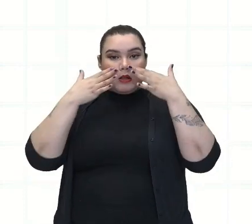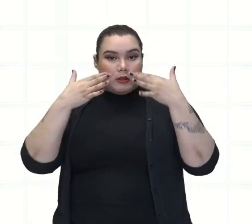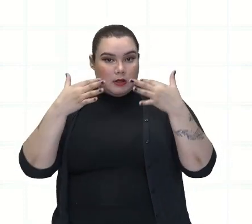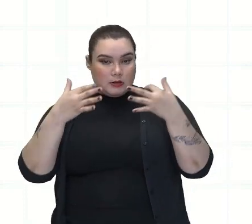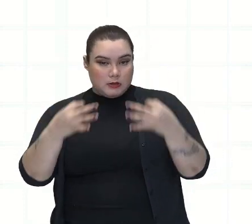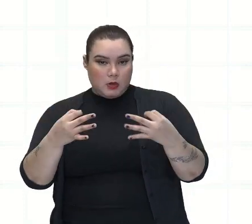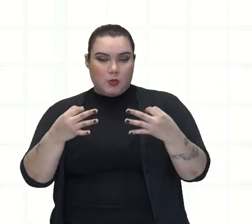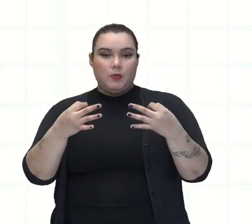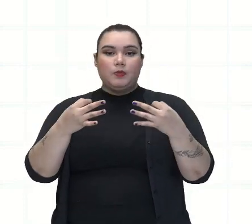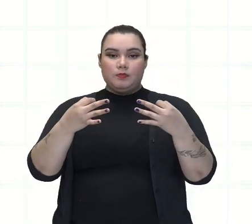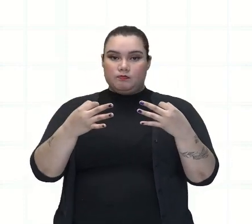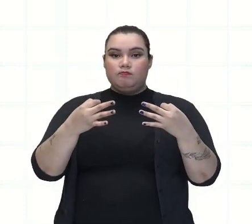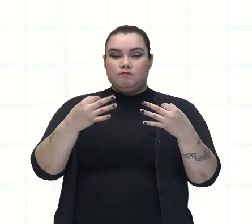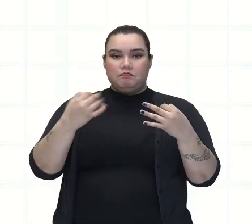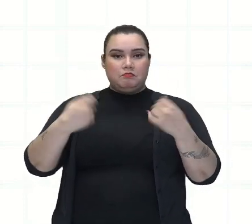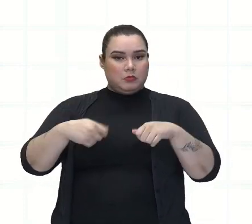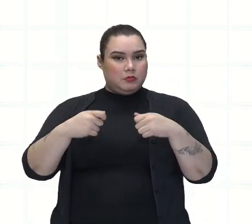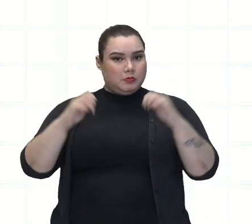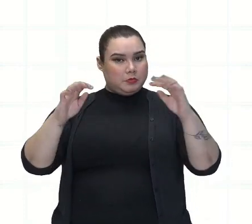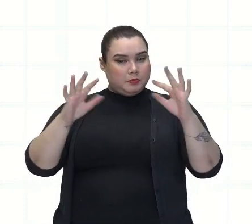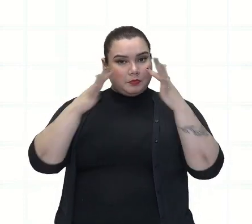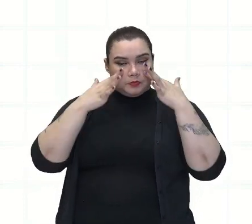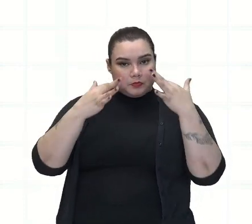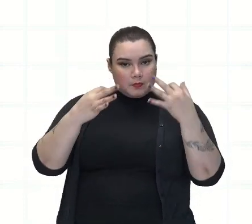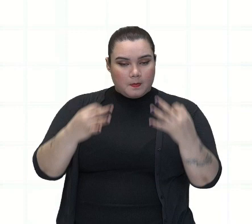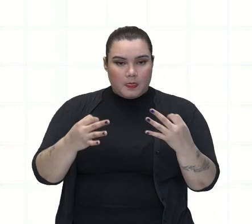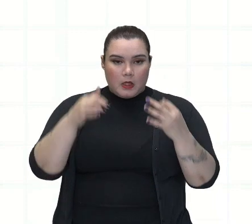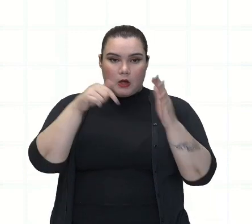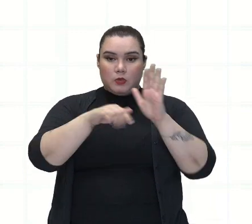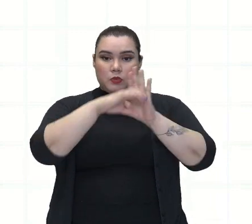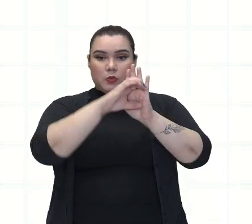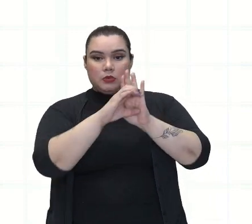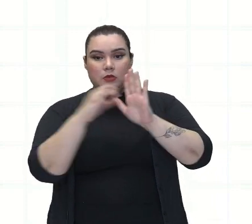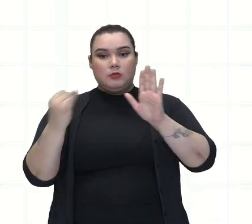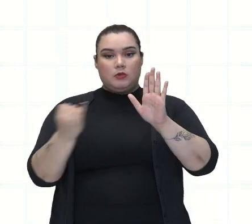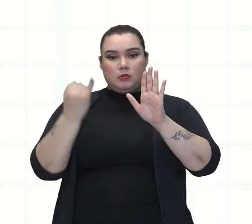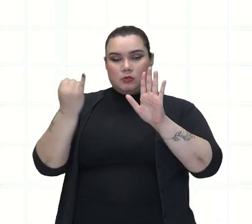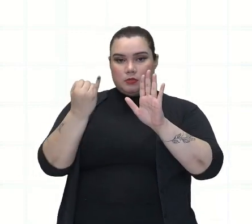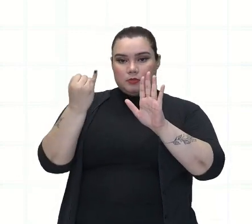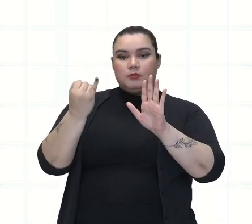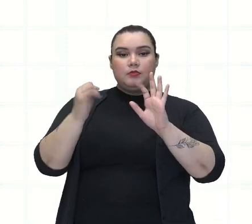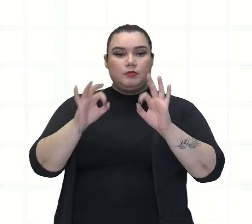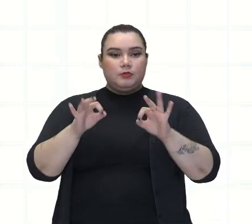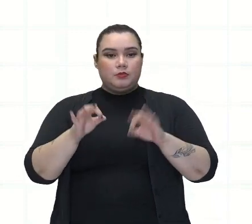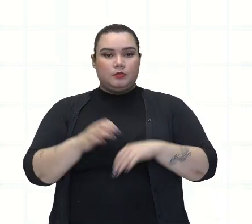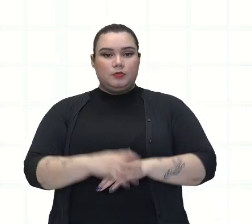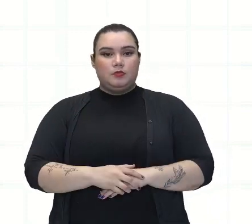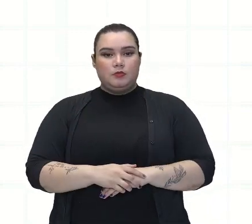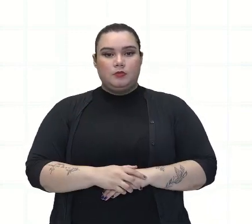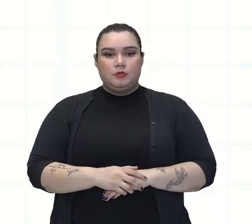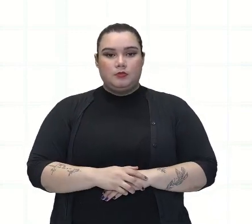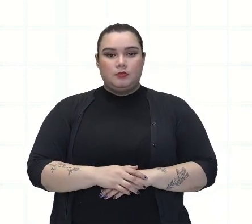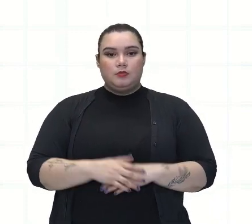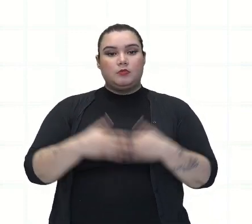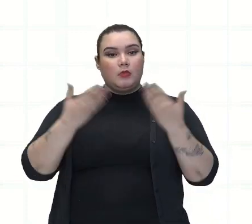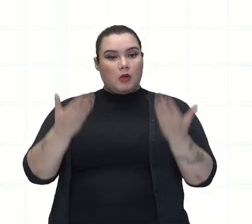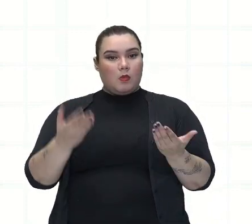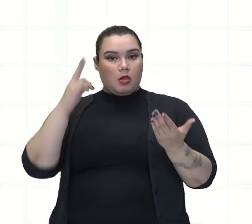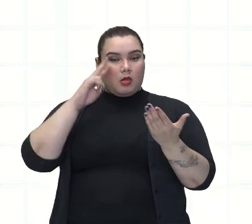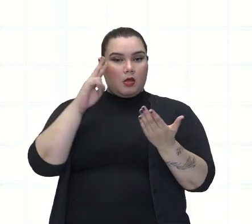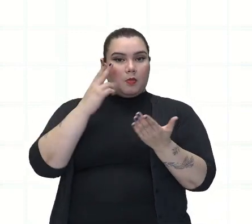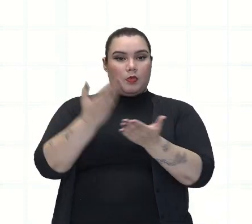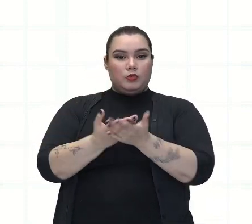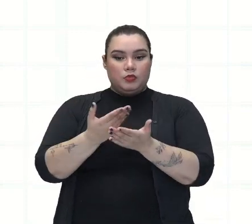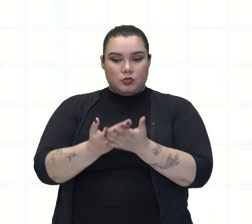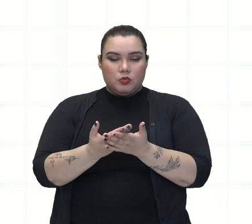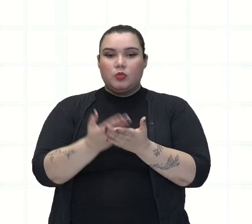8º ano, justamente para esse conceito. Estamos estudando que classe? O